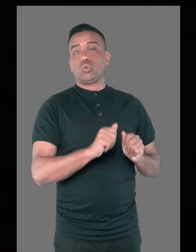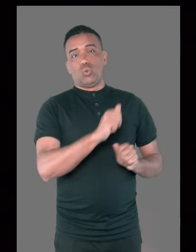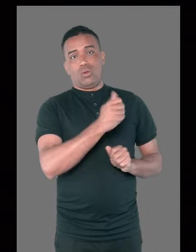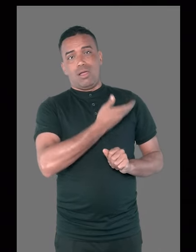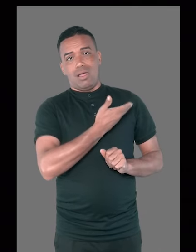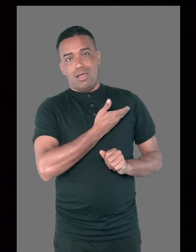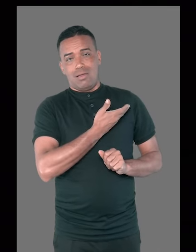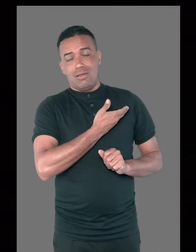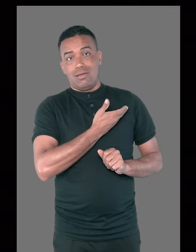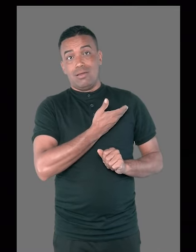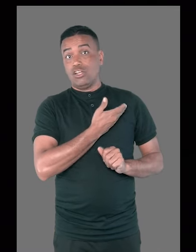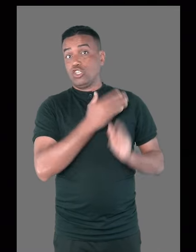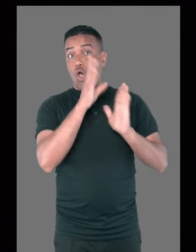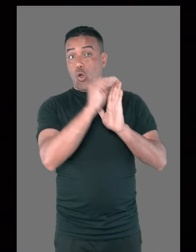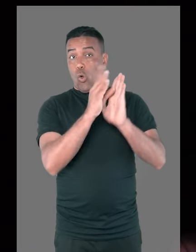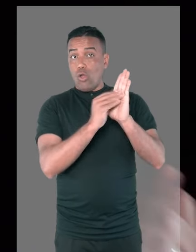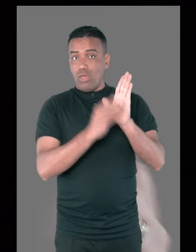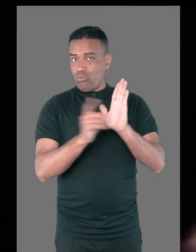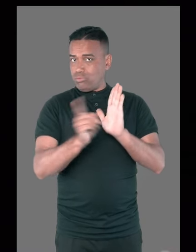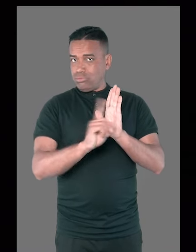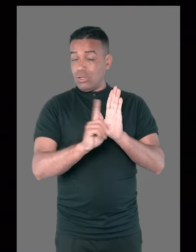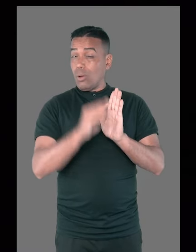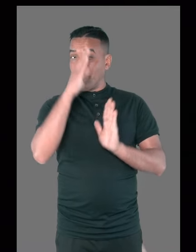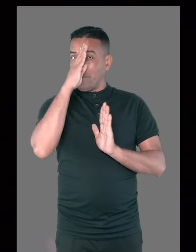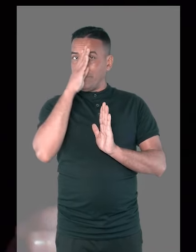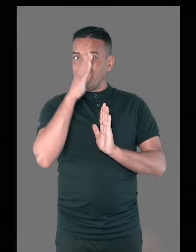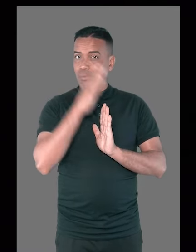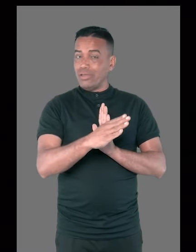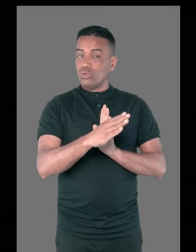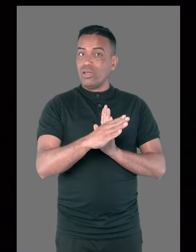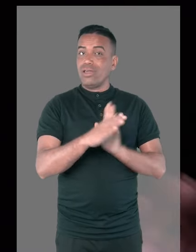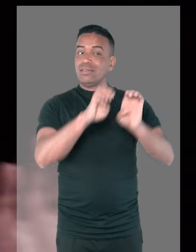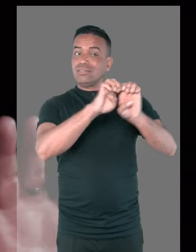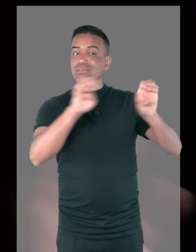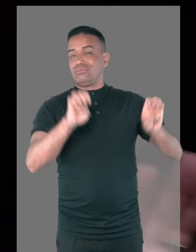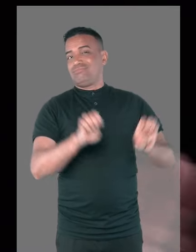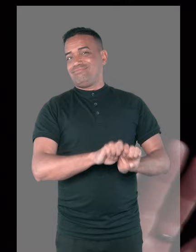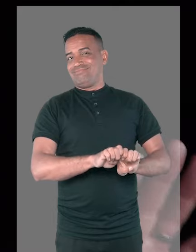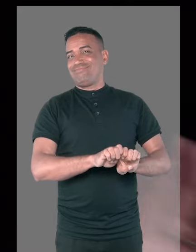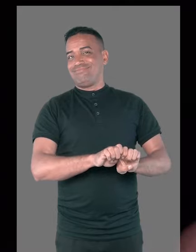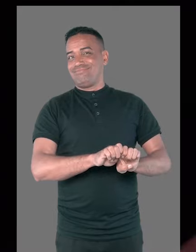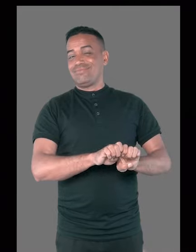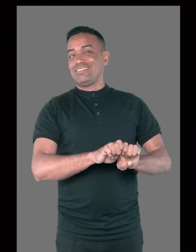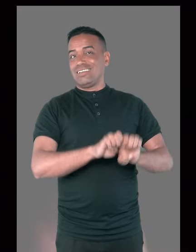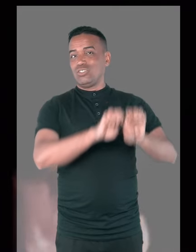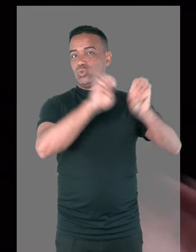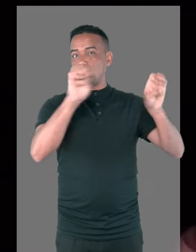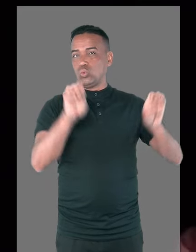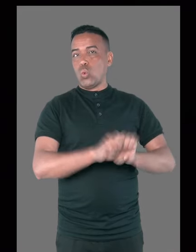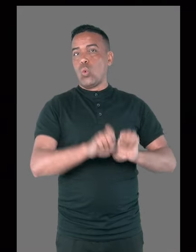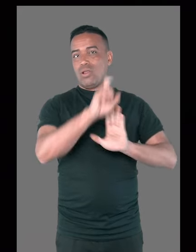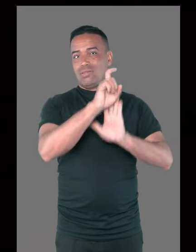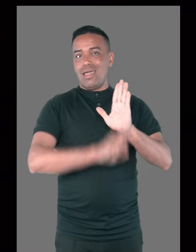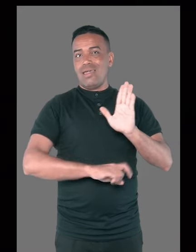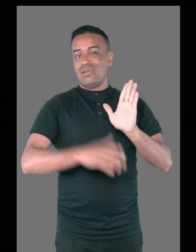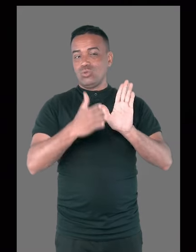somente em termos conteudísticos, e principalmente em termos de forma, aspectos formais, ou seja, a